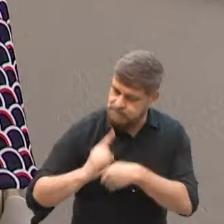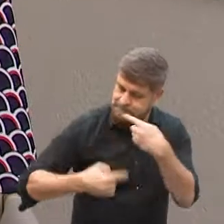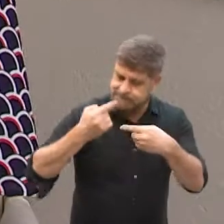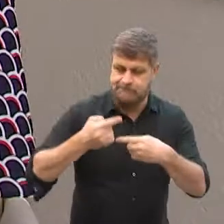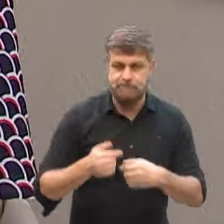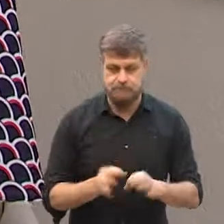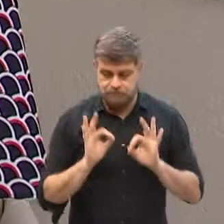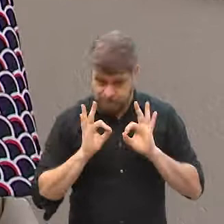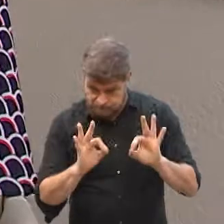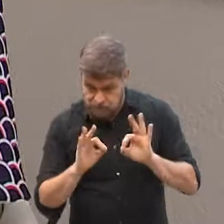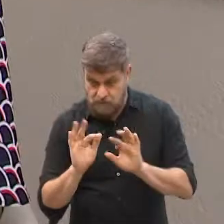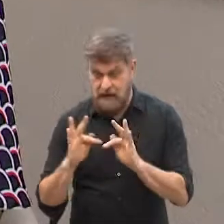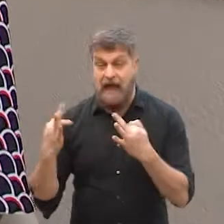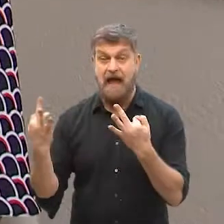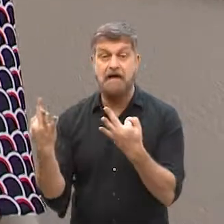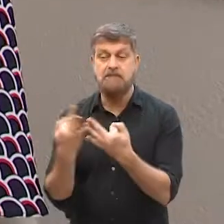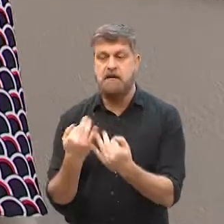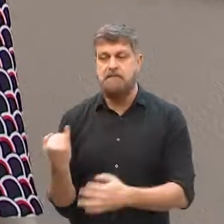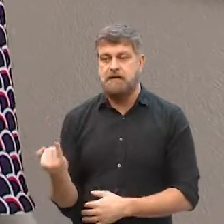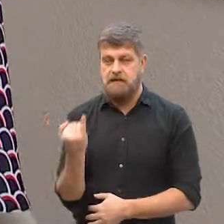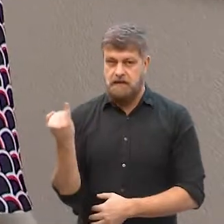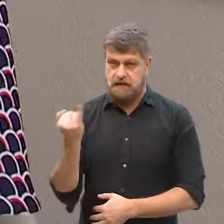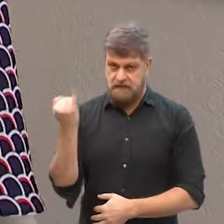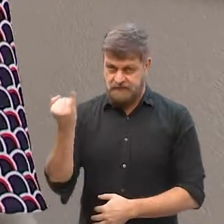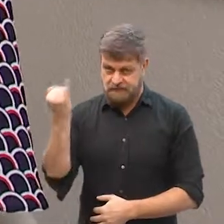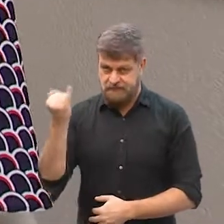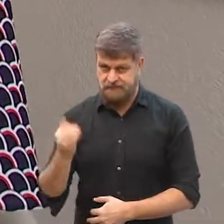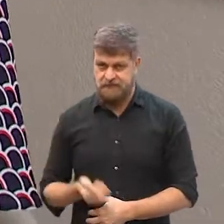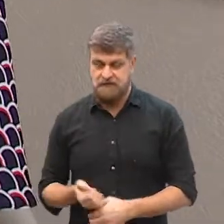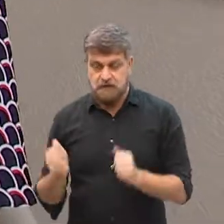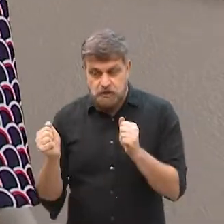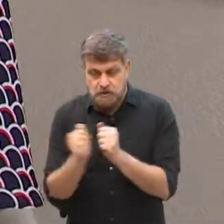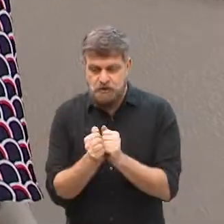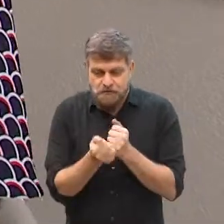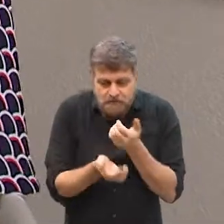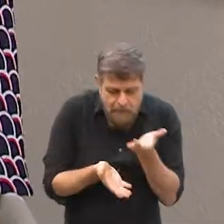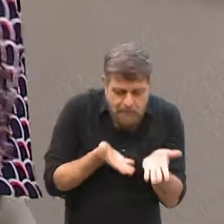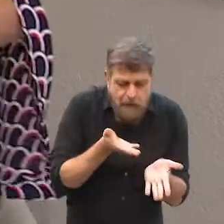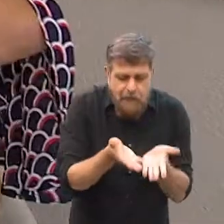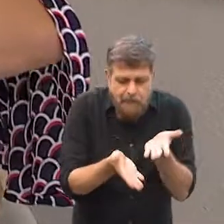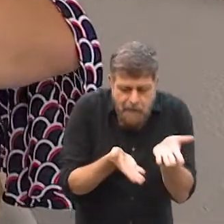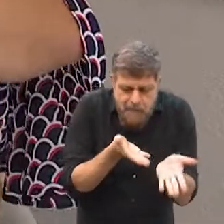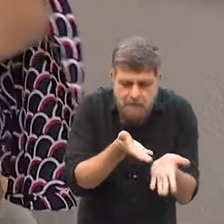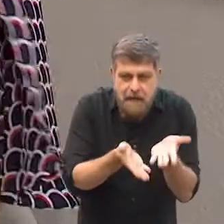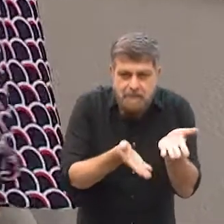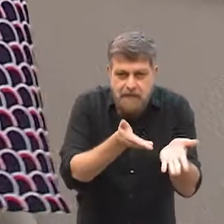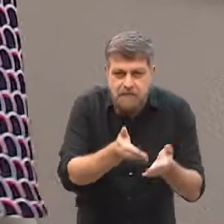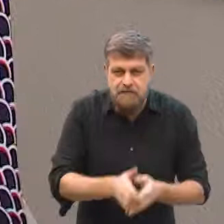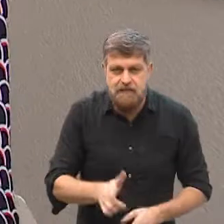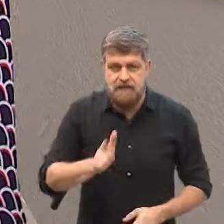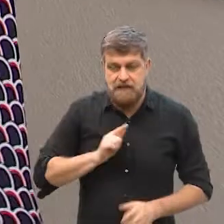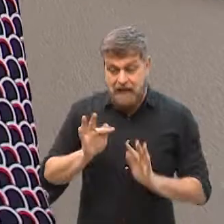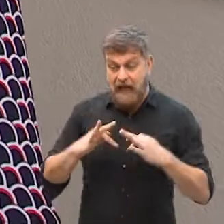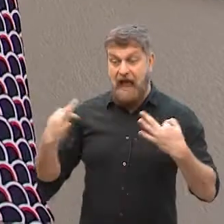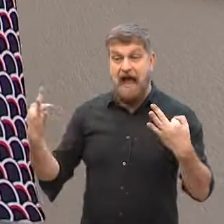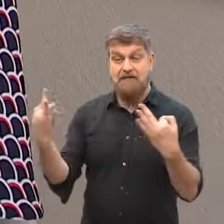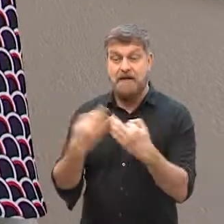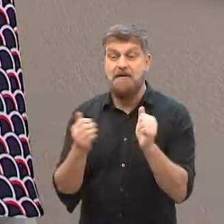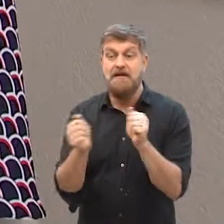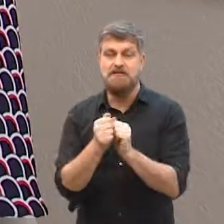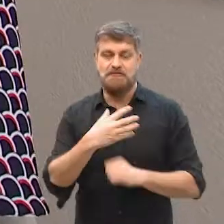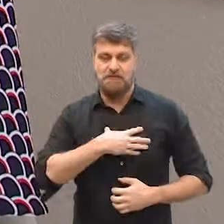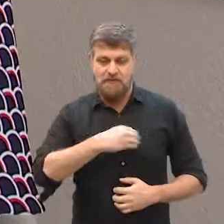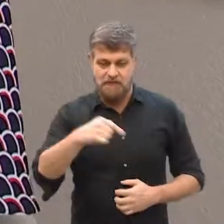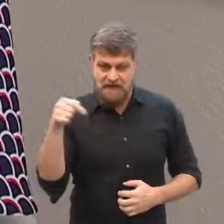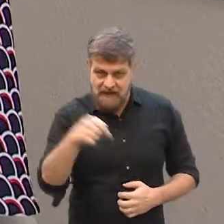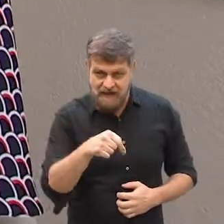um engajamento aí da família, é muito importante eles participarem do processo terapêutico, né? E envolvê-los nesse processo para que a